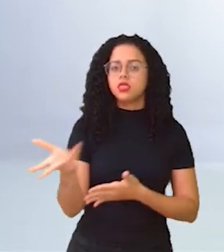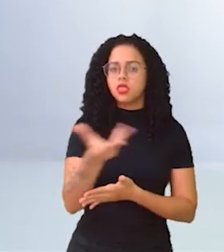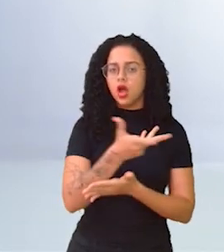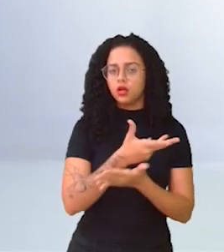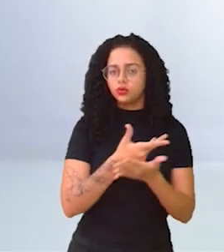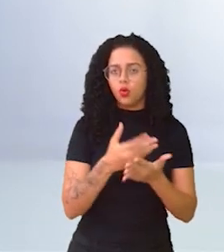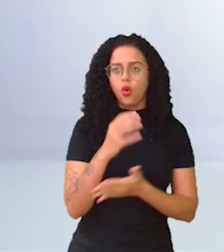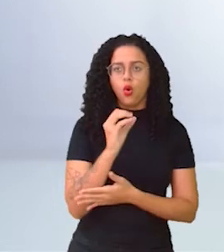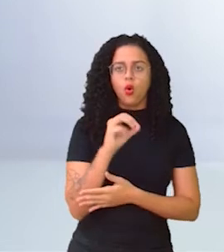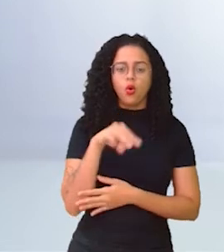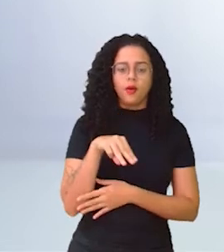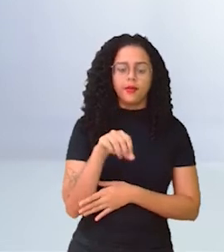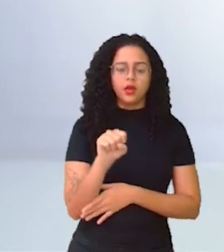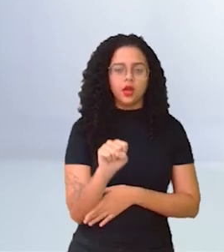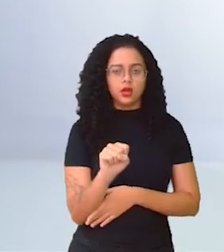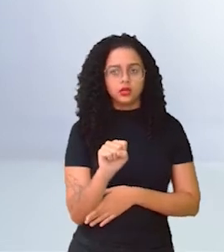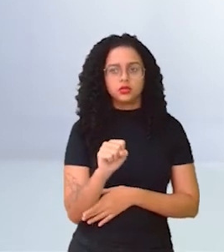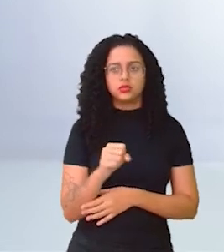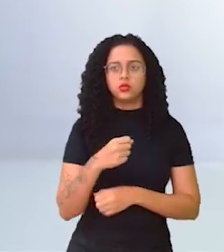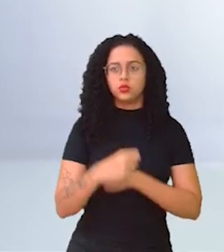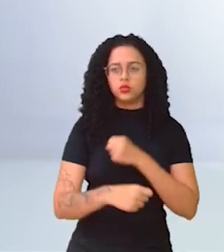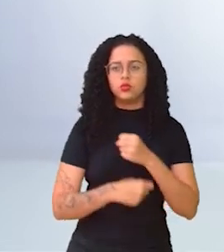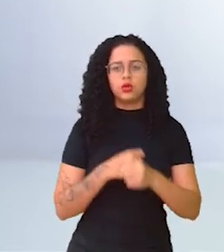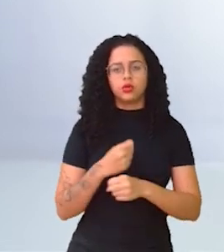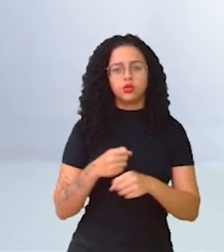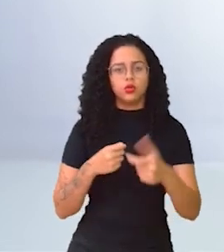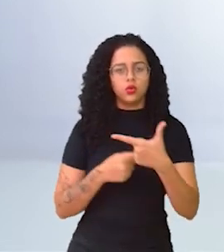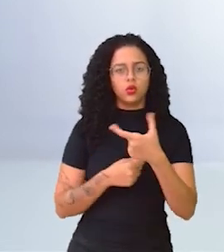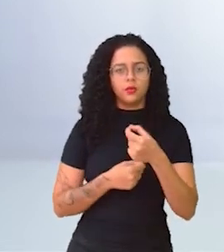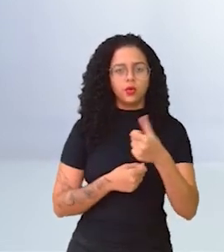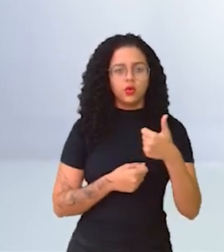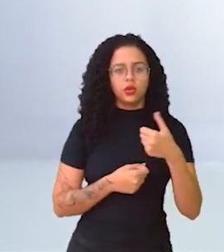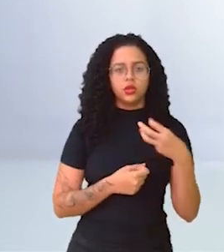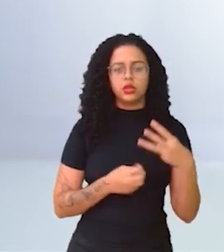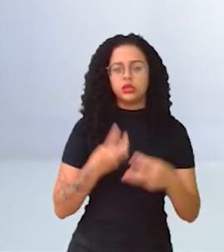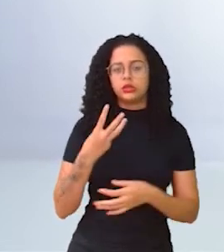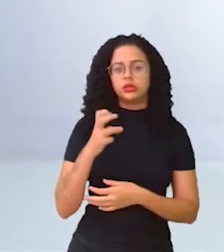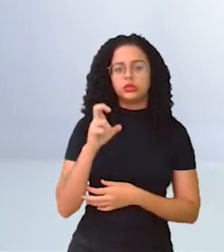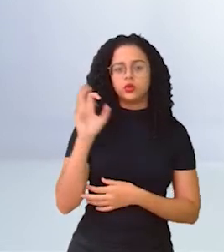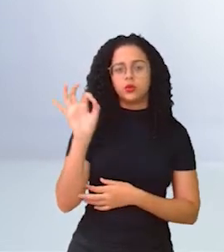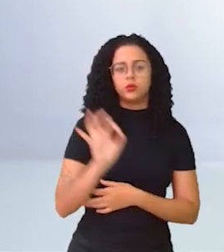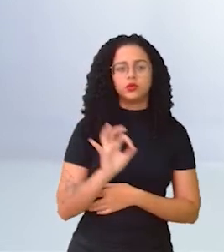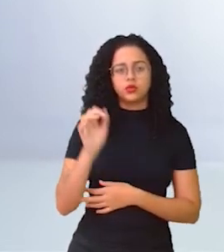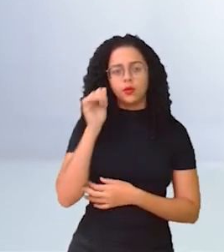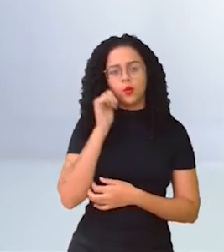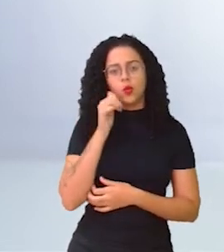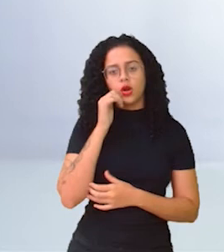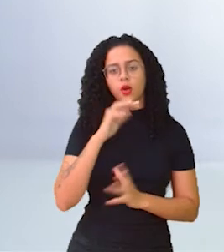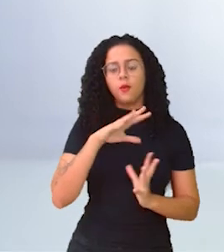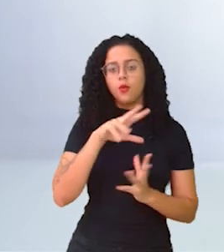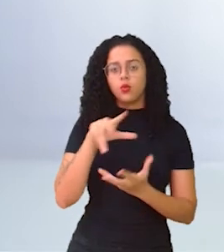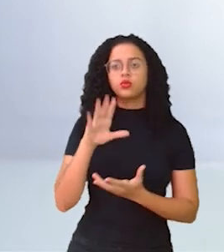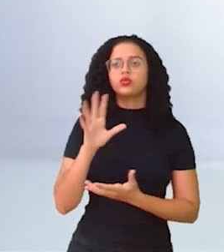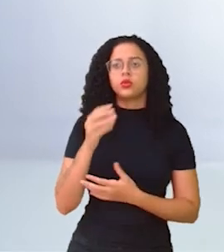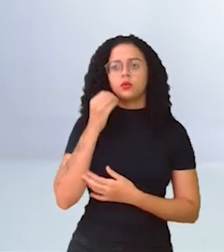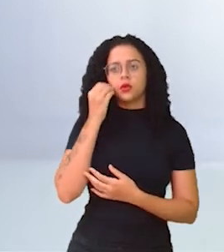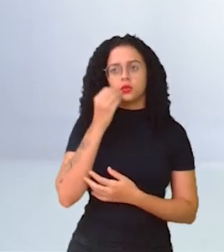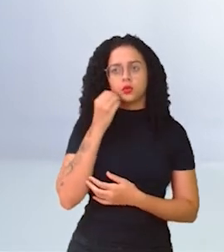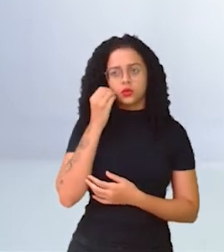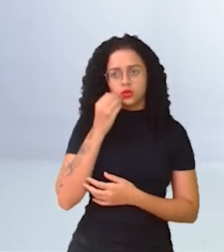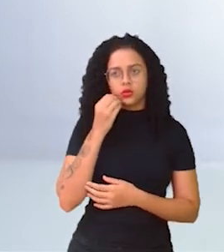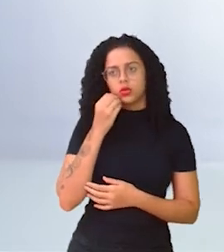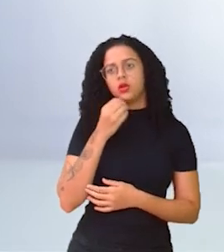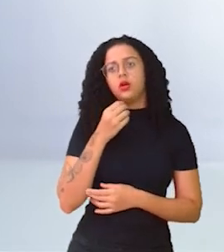Organização Mundial de Saúde, que em 2013 divulgou que 35% das mulheres do mundo já experimentaram tanto